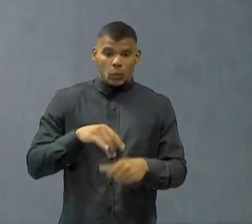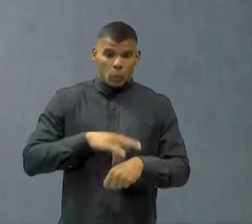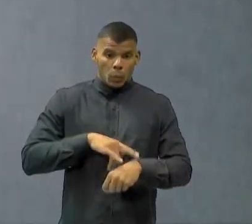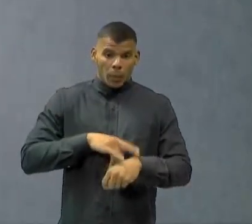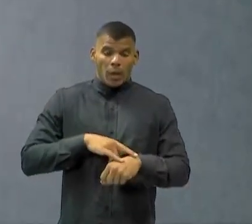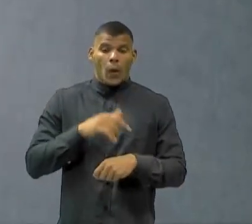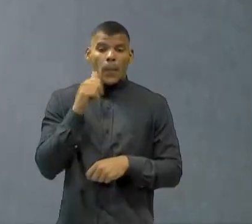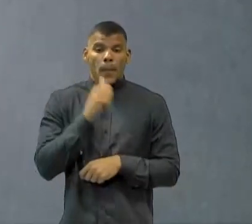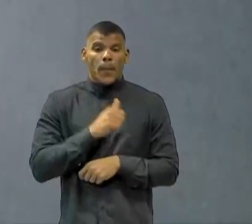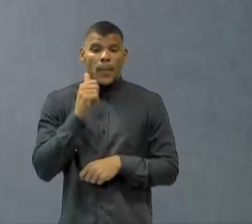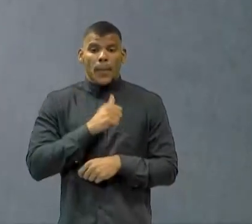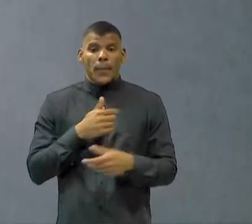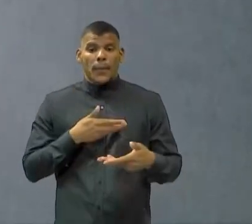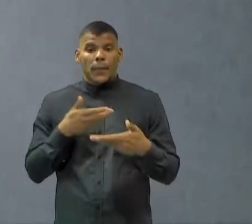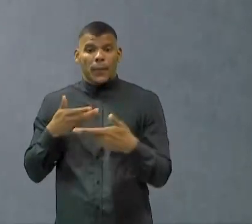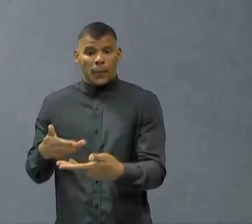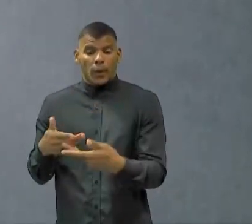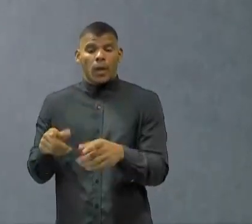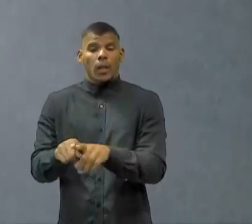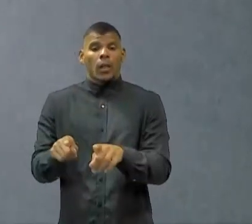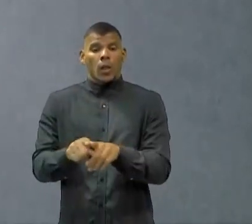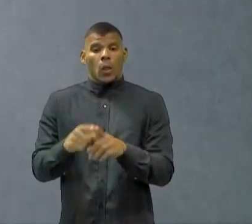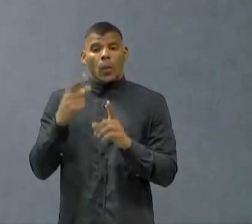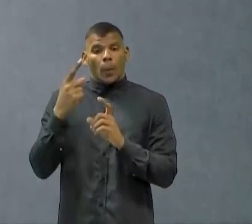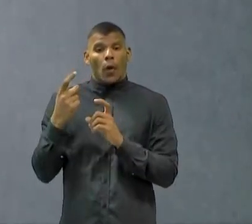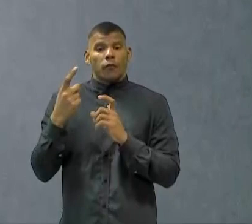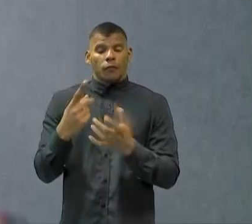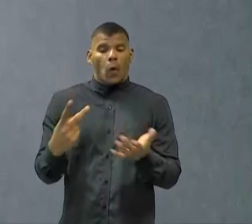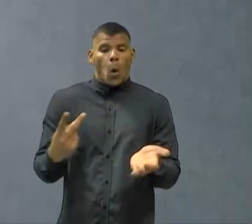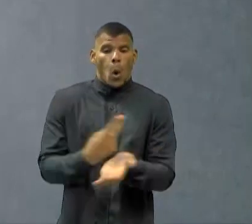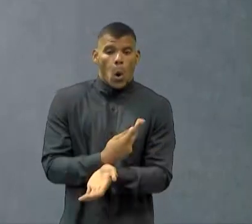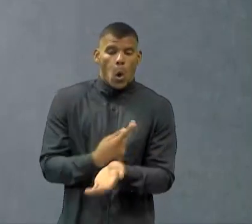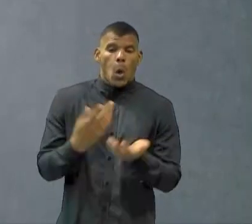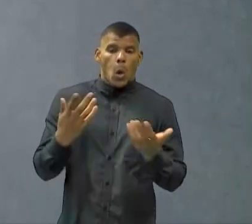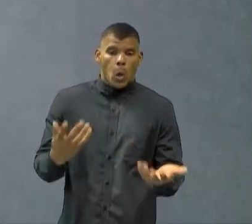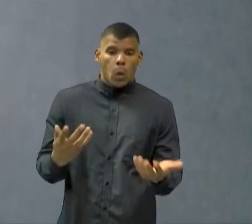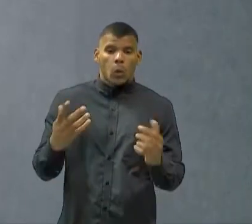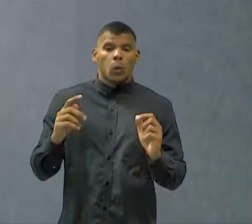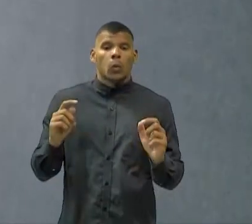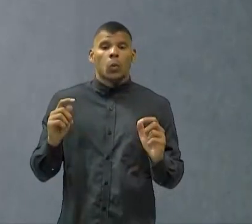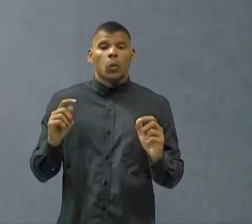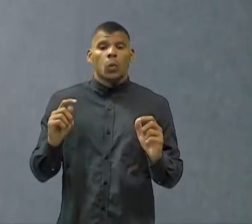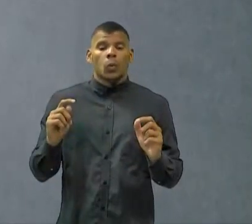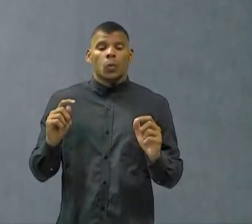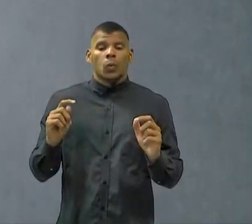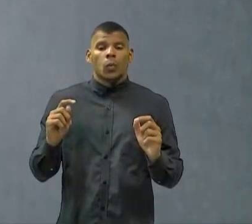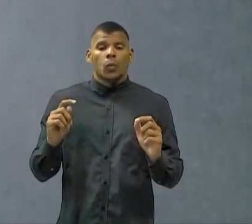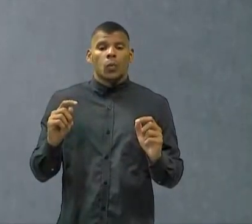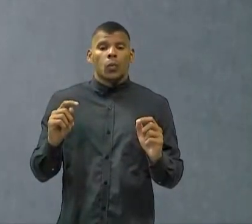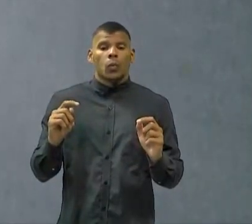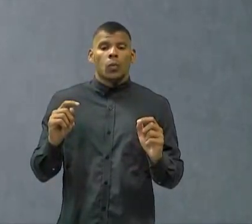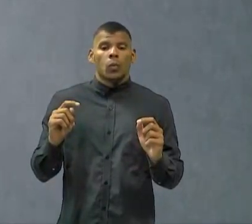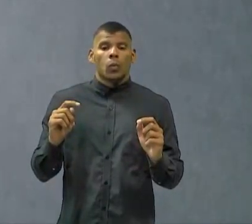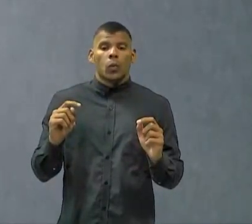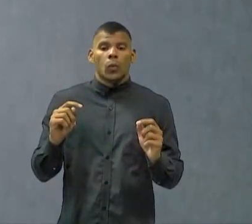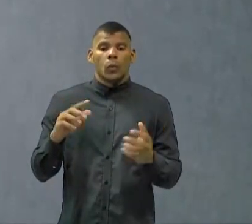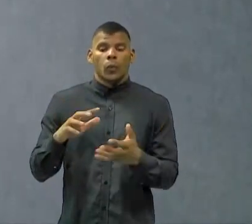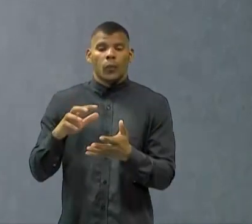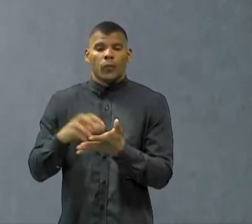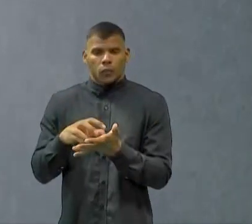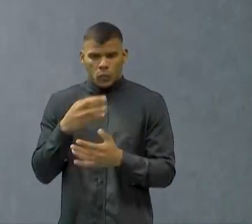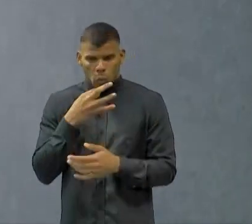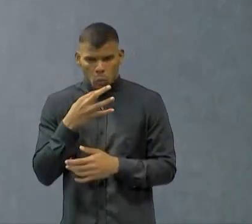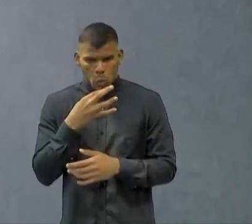para receber outras mulheres vítimas de violência e para que os funcionários conheçam todos os números, os